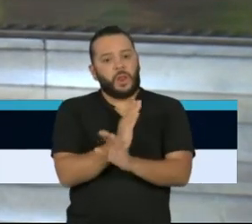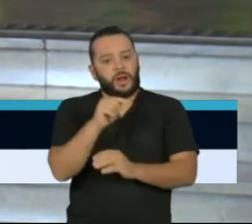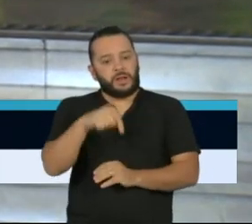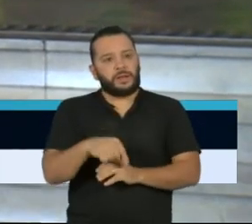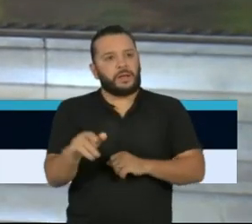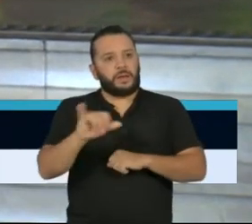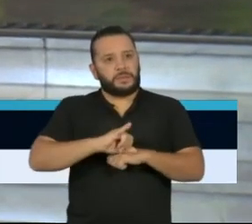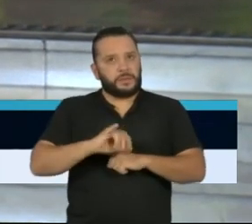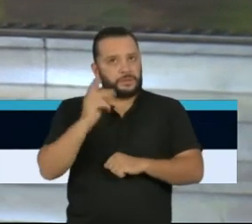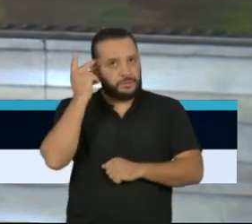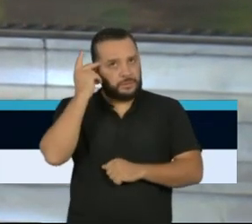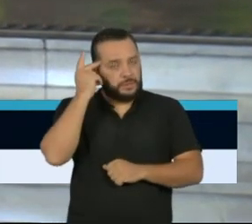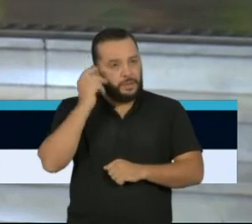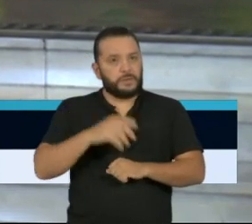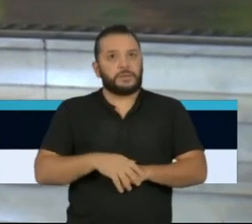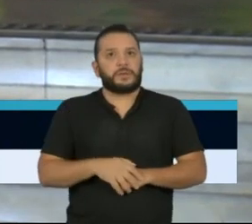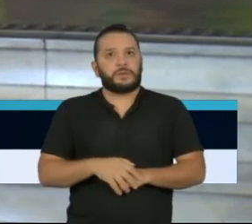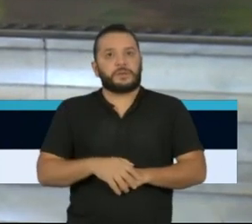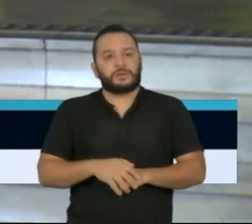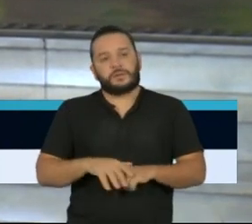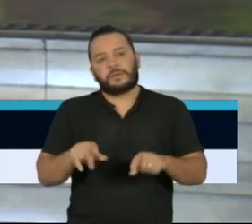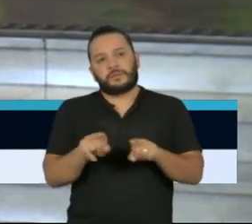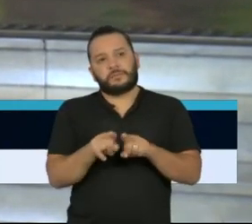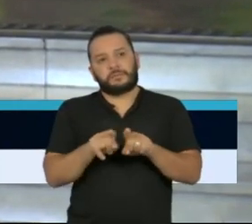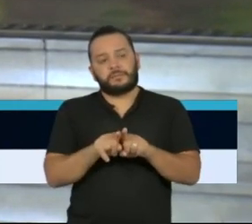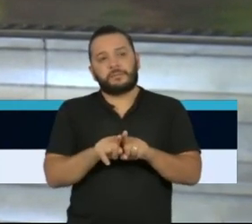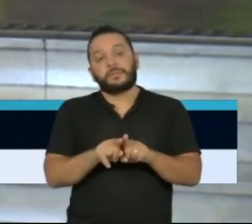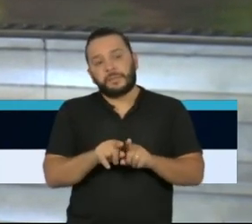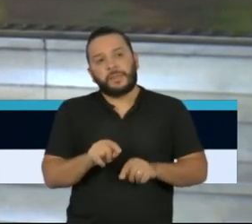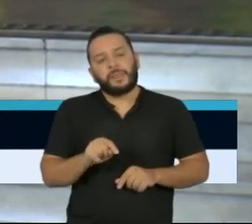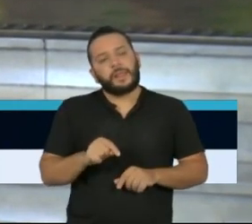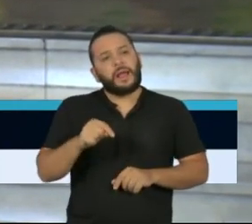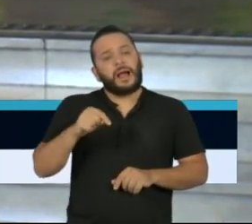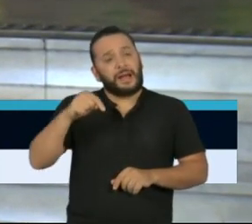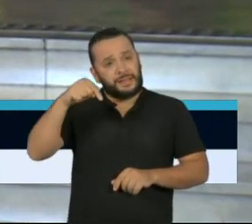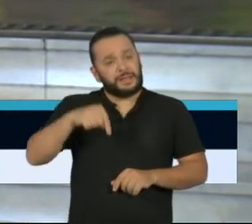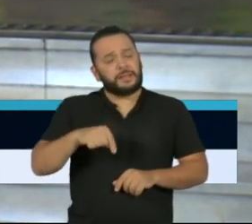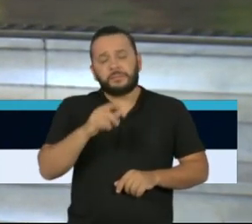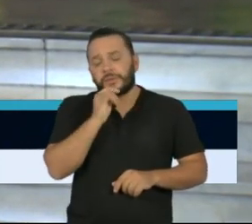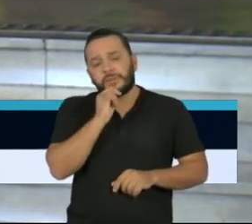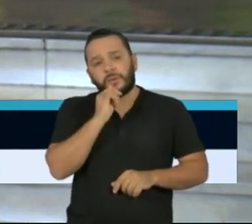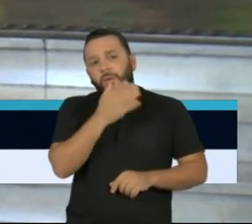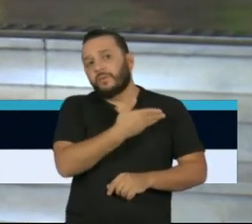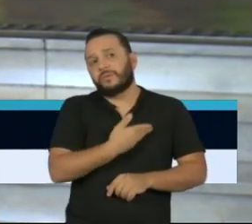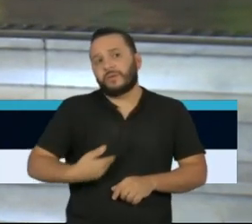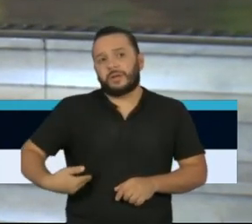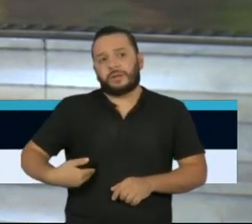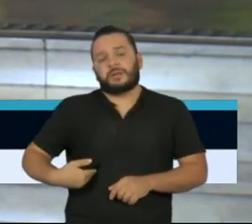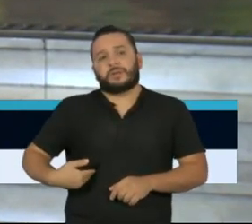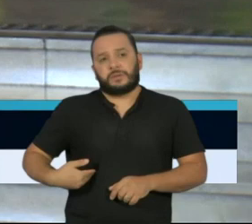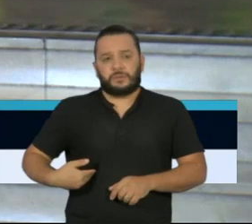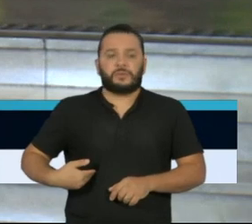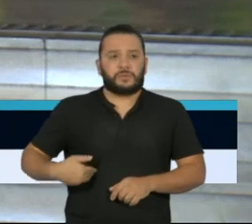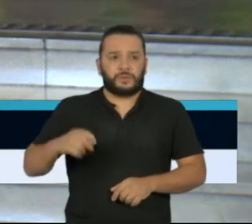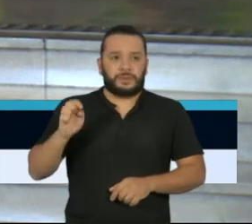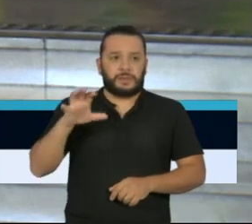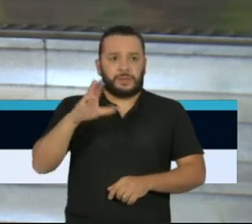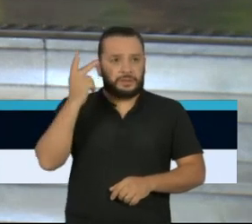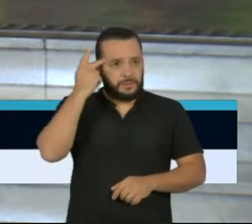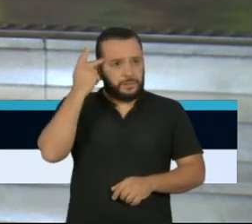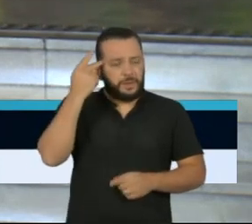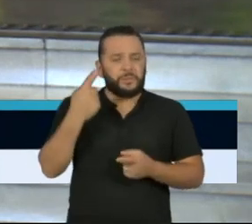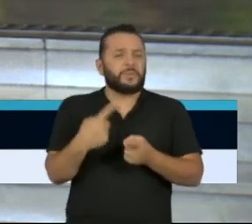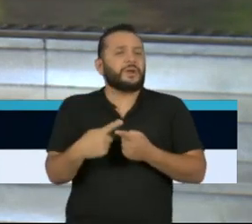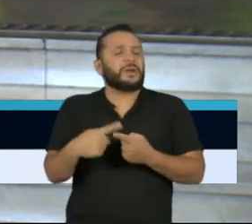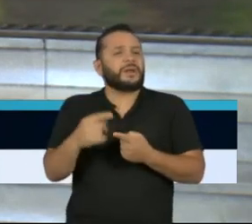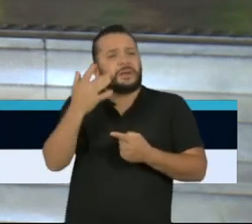2, eu queria uma palavra do senhor sobre a que o governo do Estado atribui esse relaxamento no isolamento